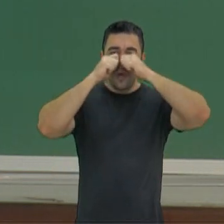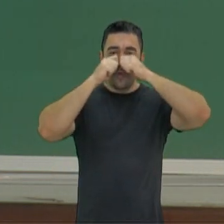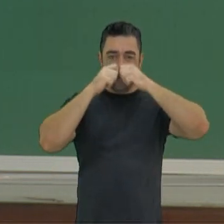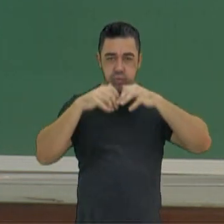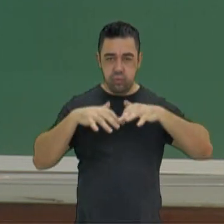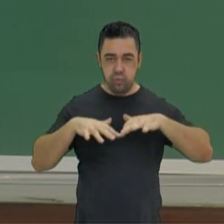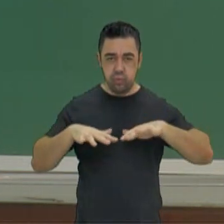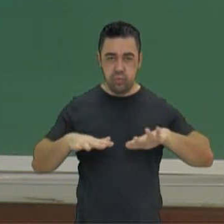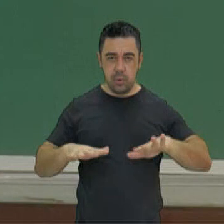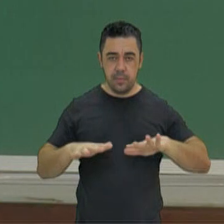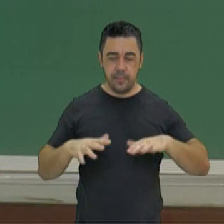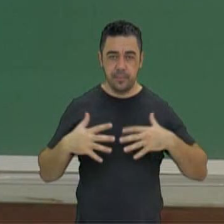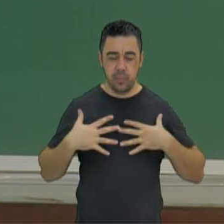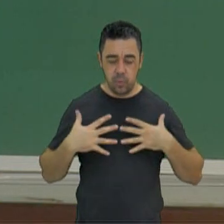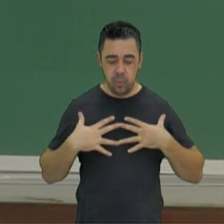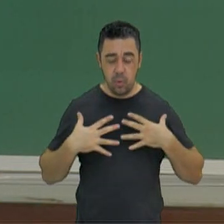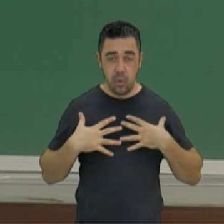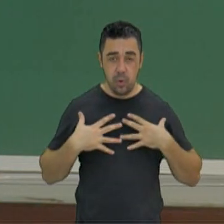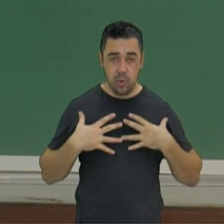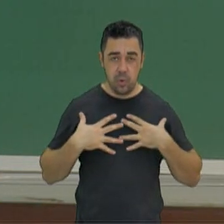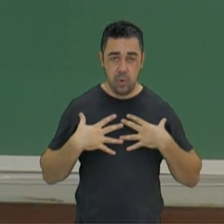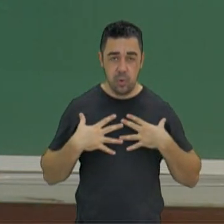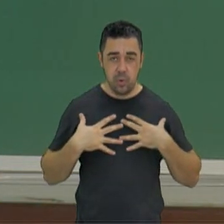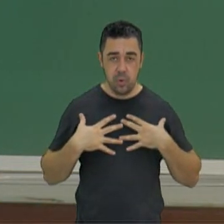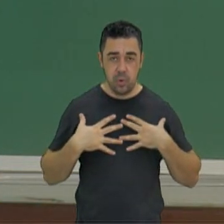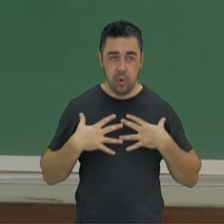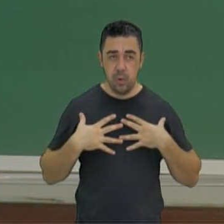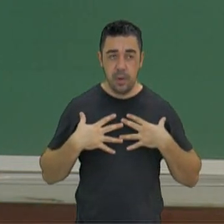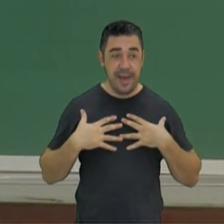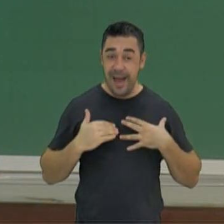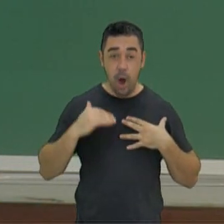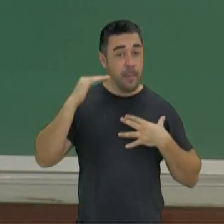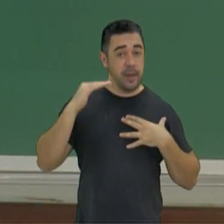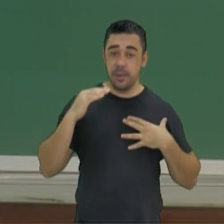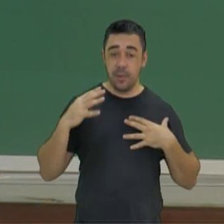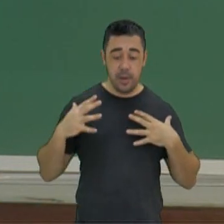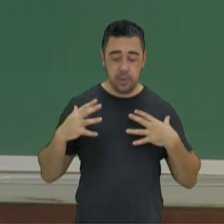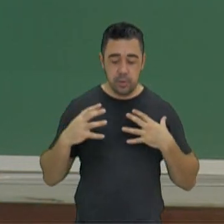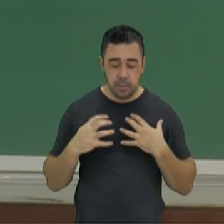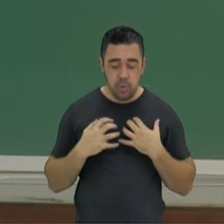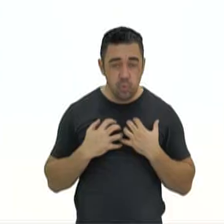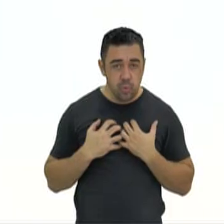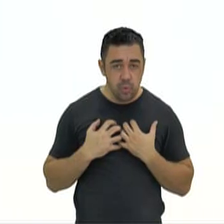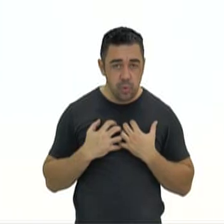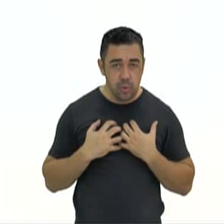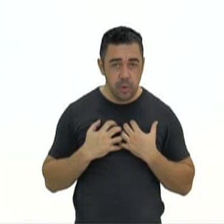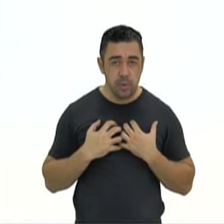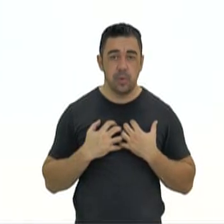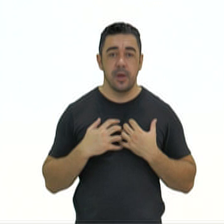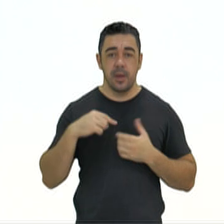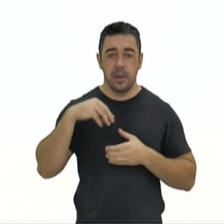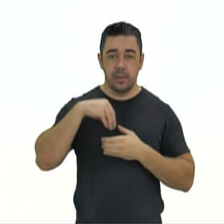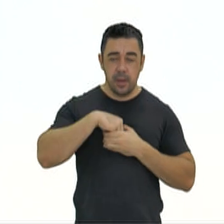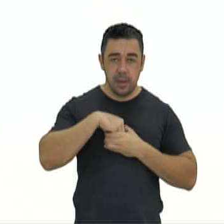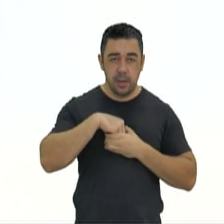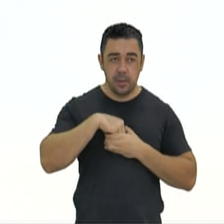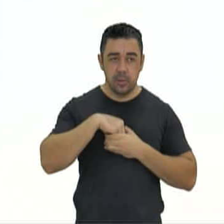o volume torácico não aumenta, ele diminui. E a pressão interna se